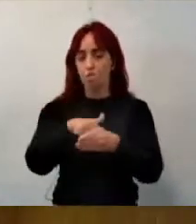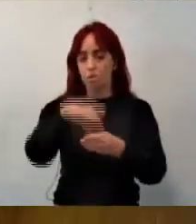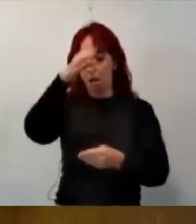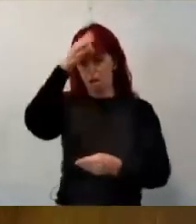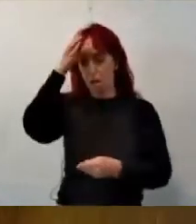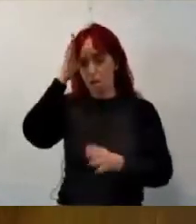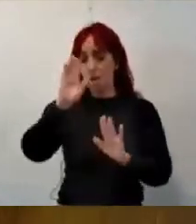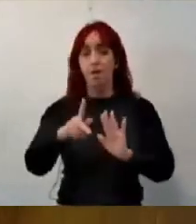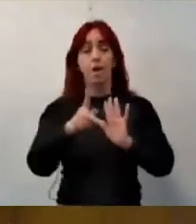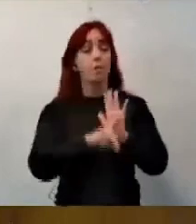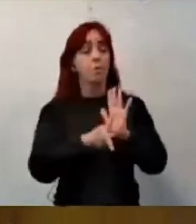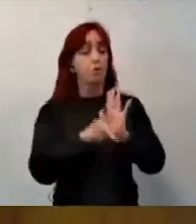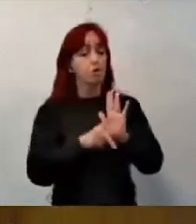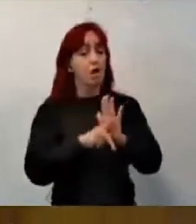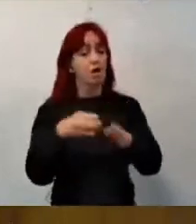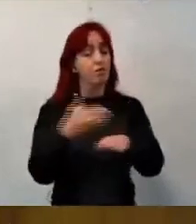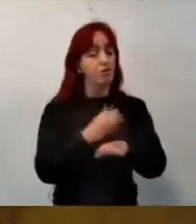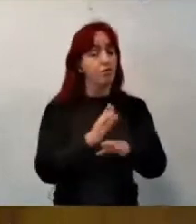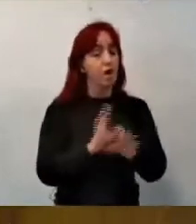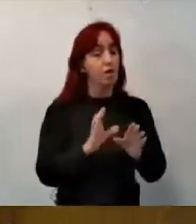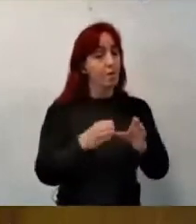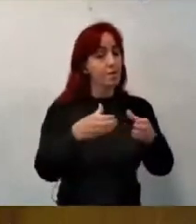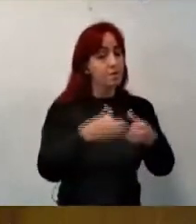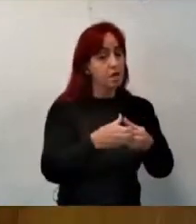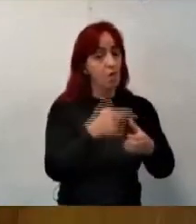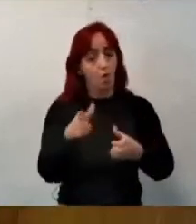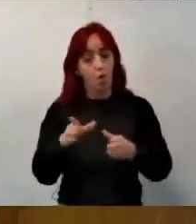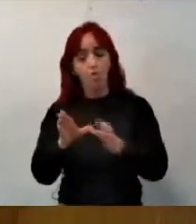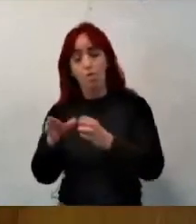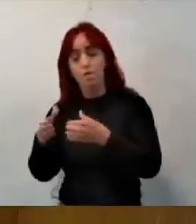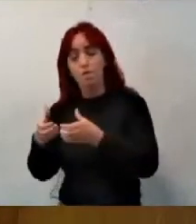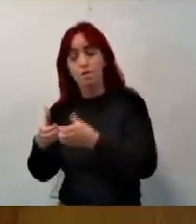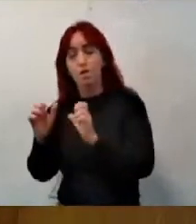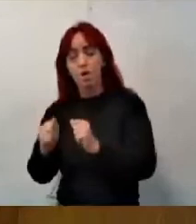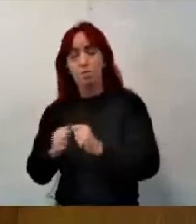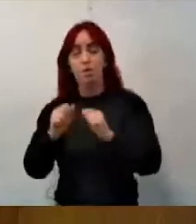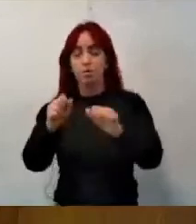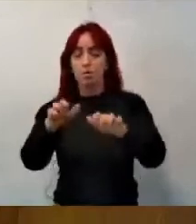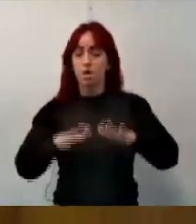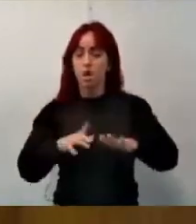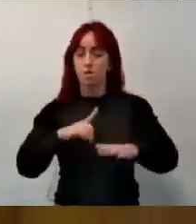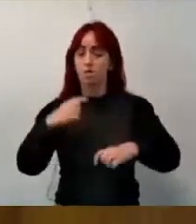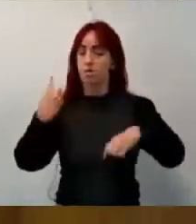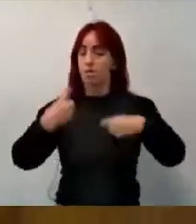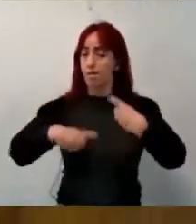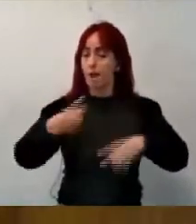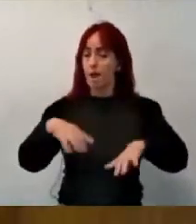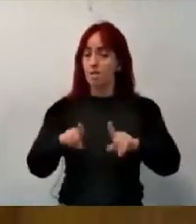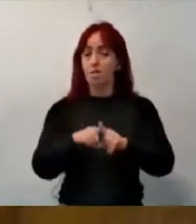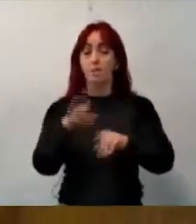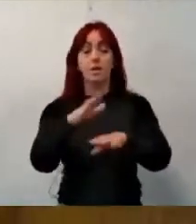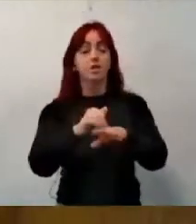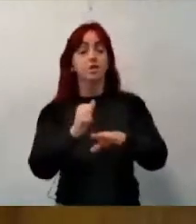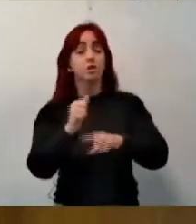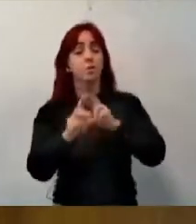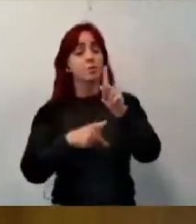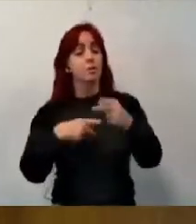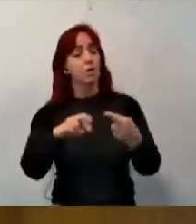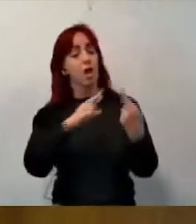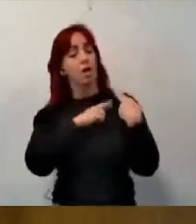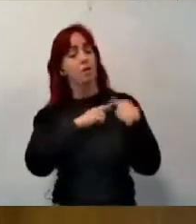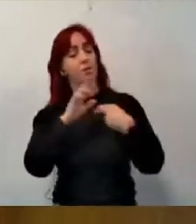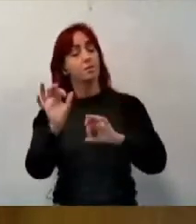ter audiência pública debate a gente chama os responsáveis pelo planejamento para explicar mas como não